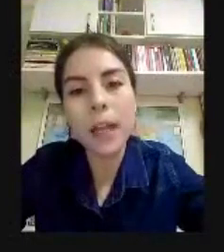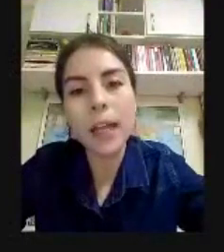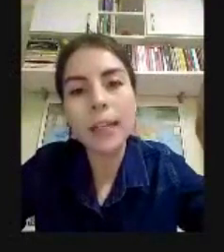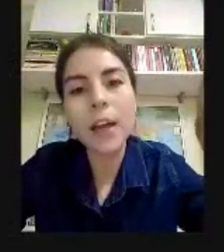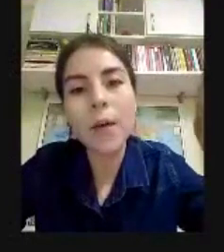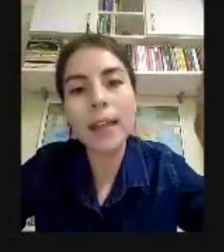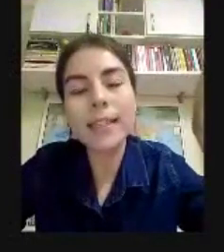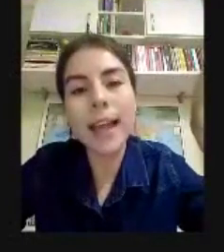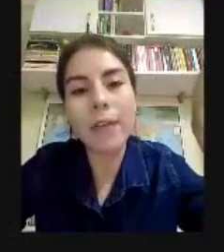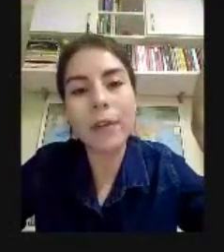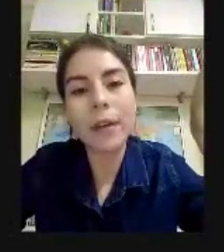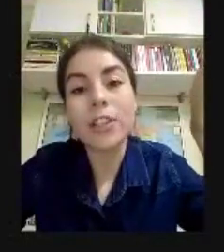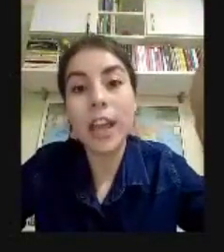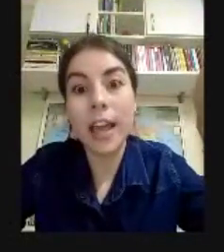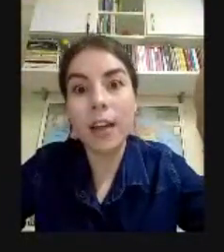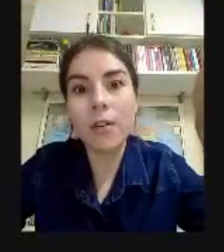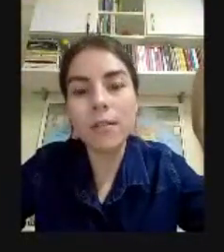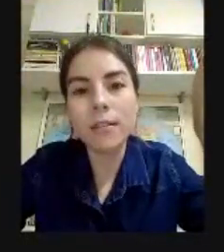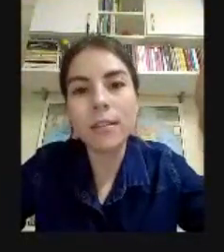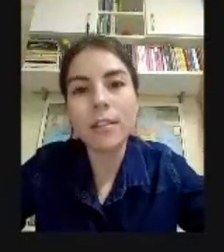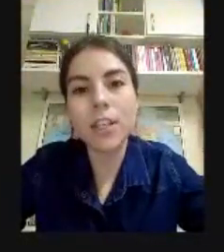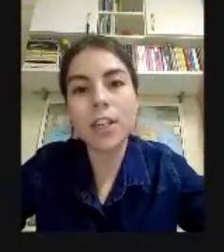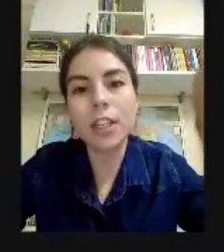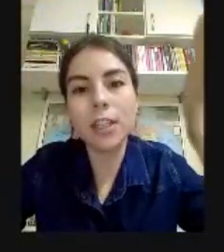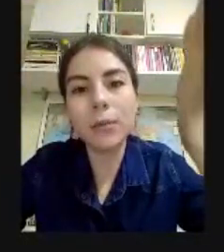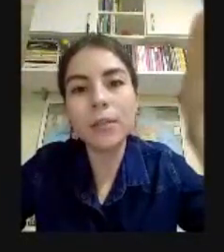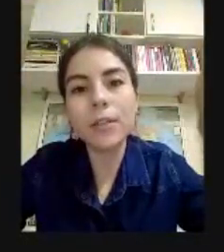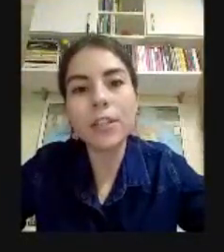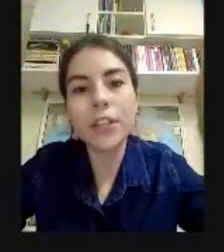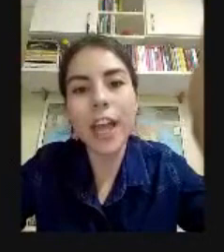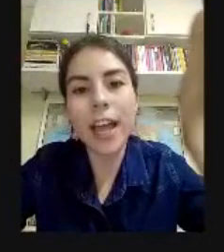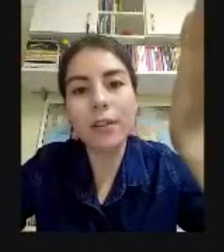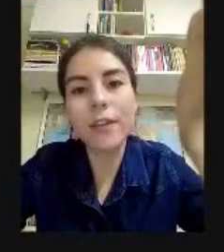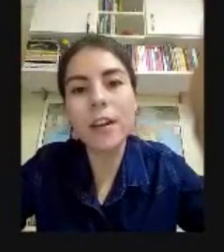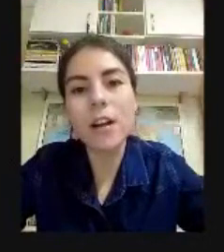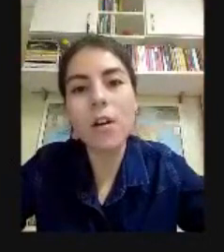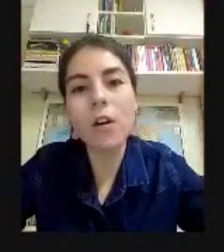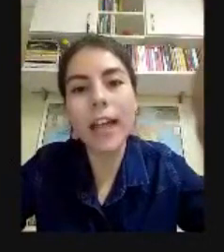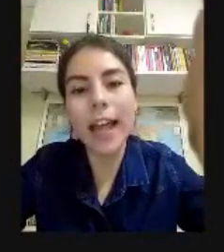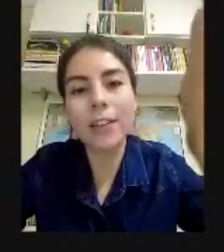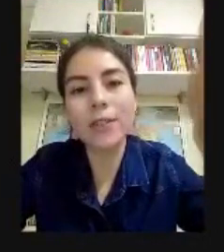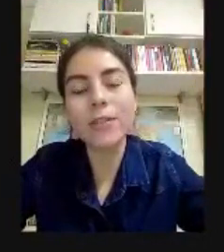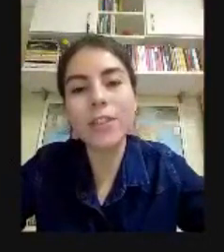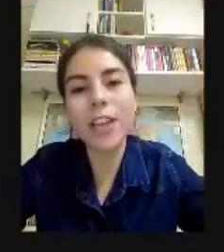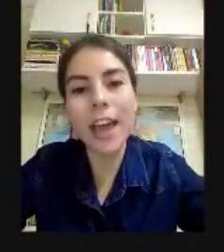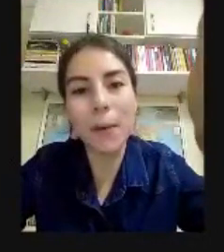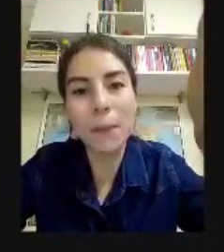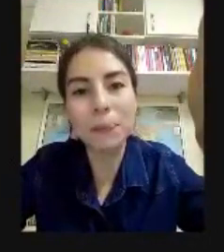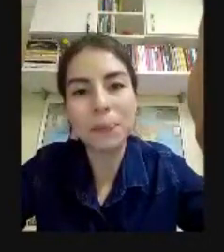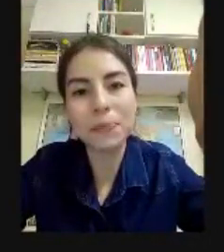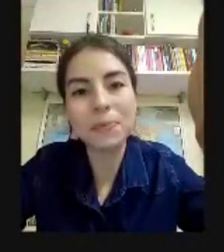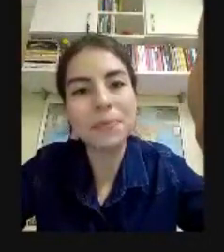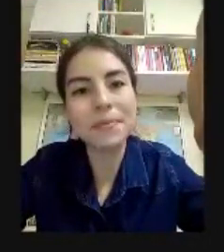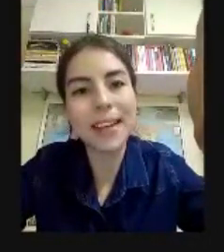postal então ela escreve diego te amo jennifer' colégio